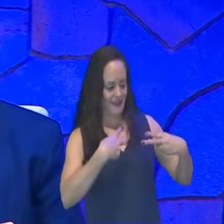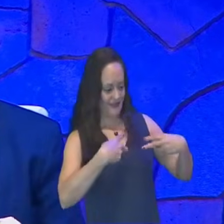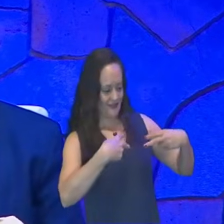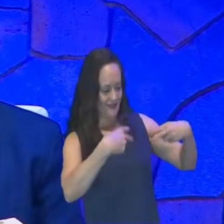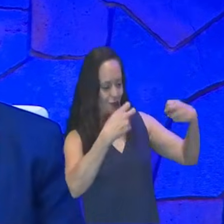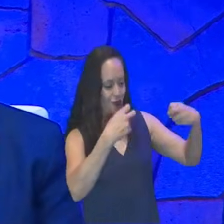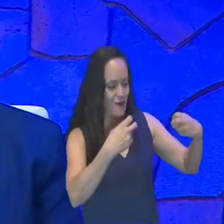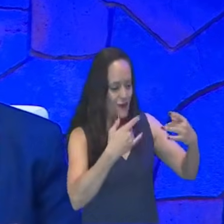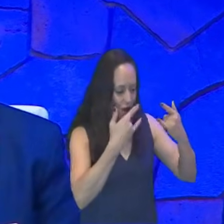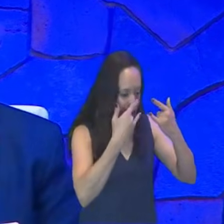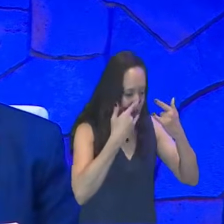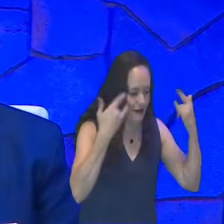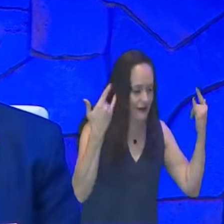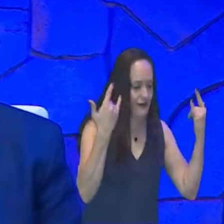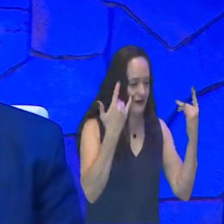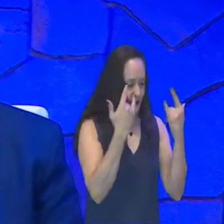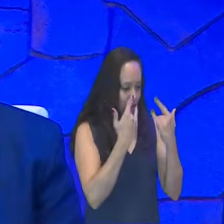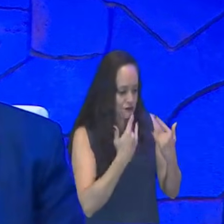muito maior.